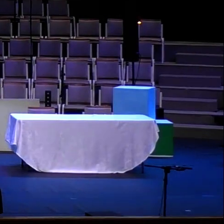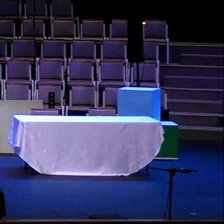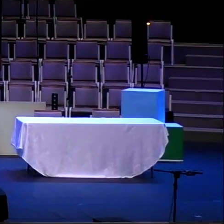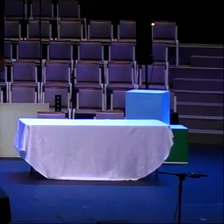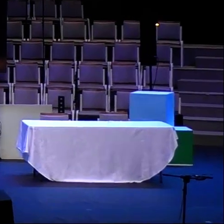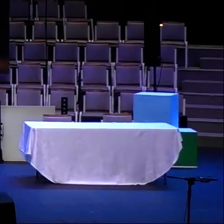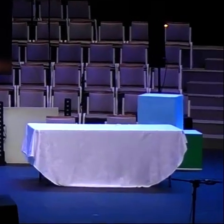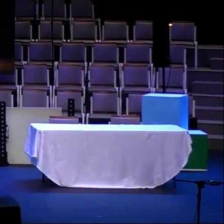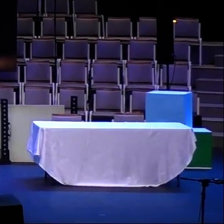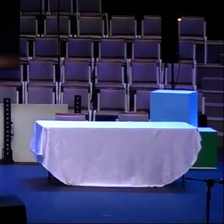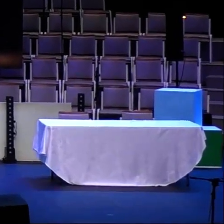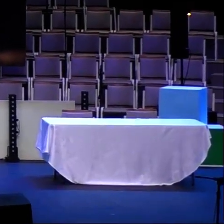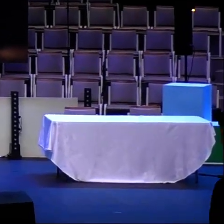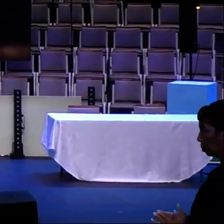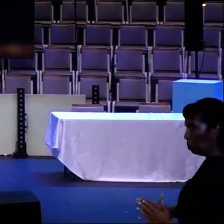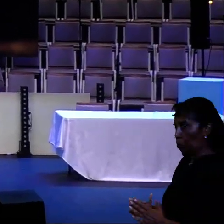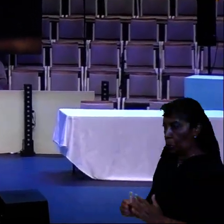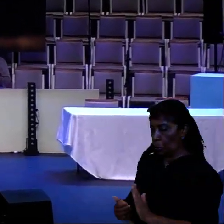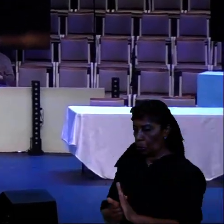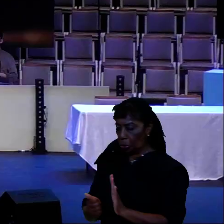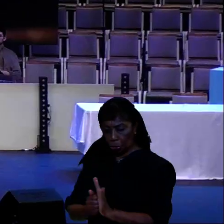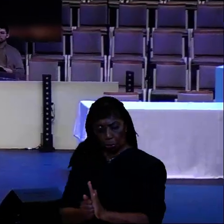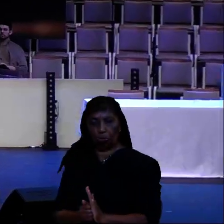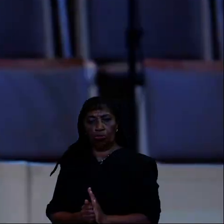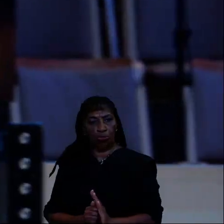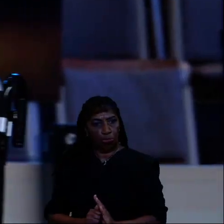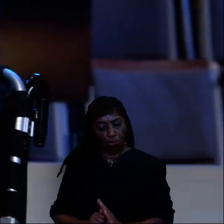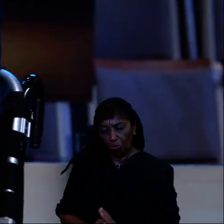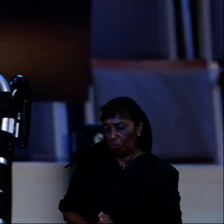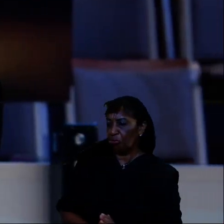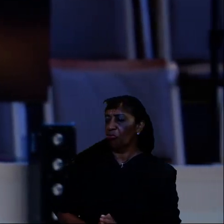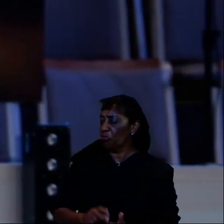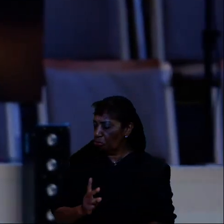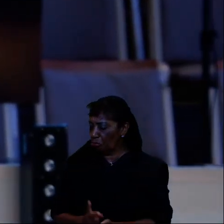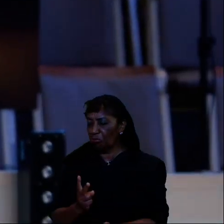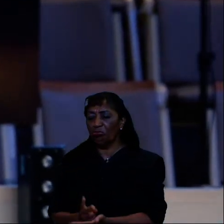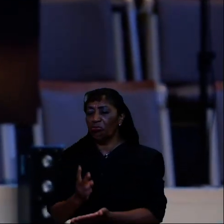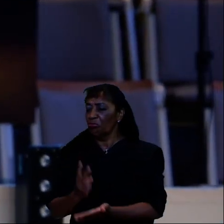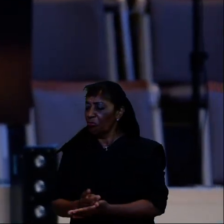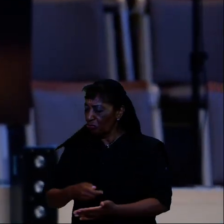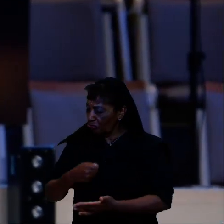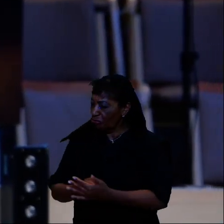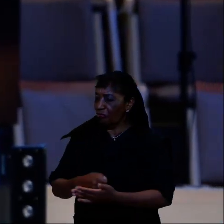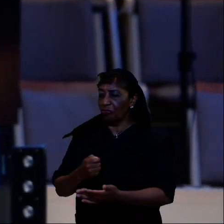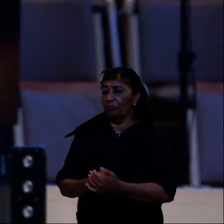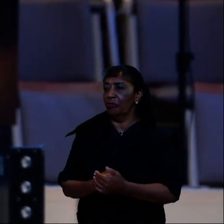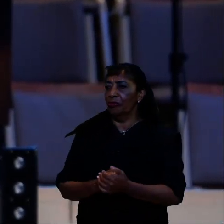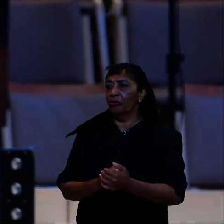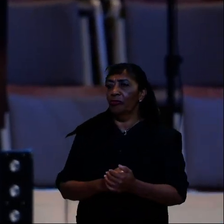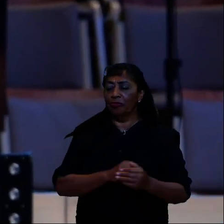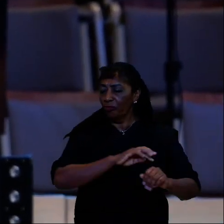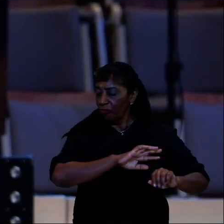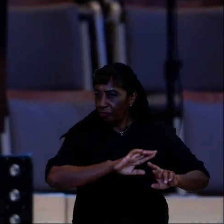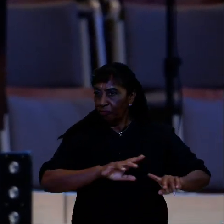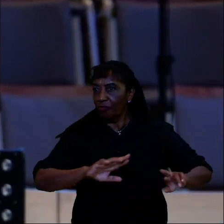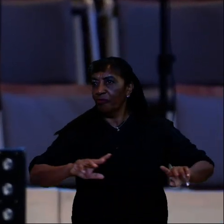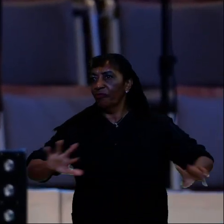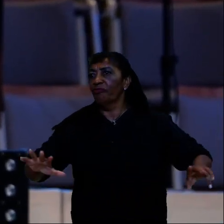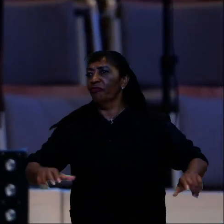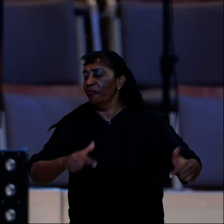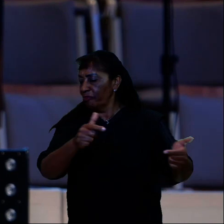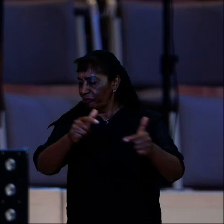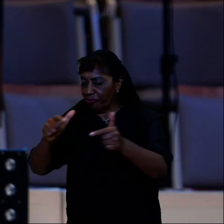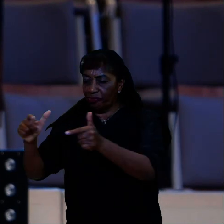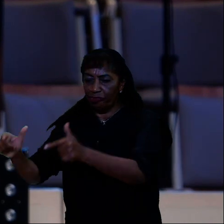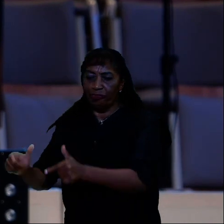Não para, né? Dinâmica, em muitas frentes diferentes, e cada uma delas com o propósito de investir aí na